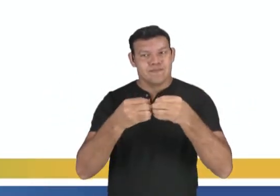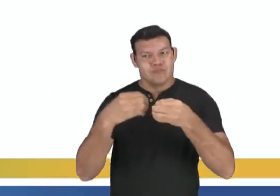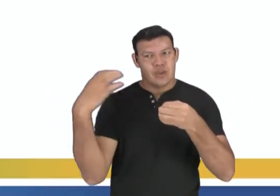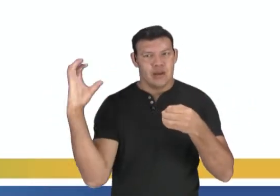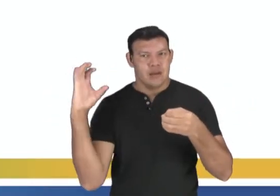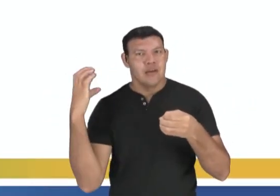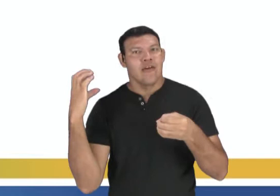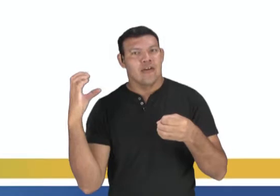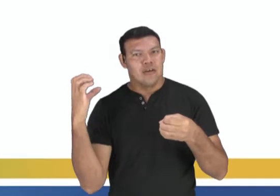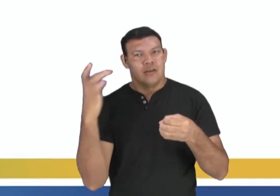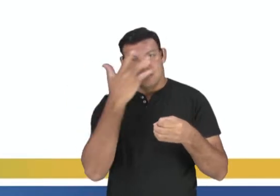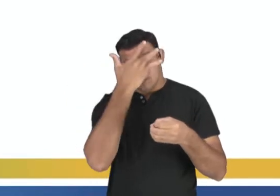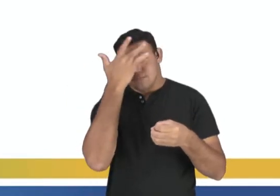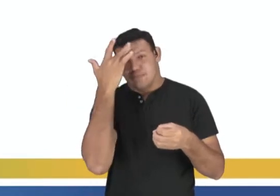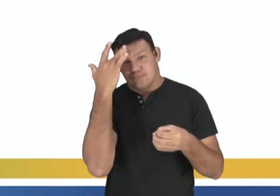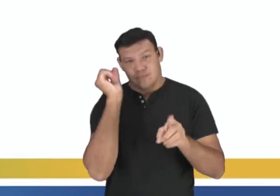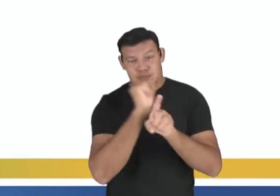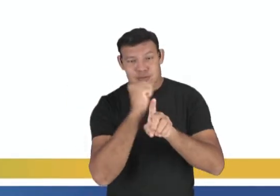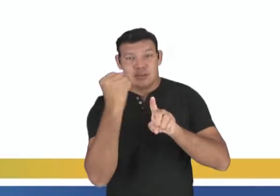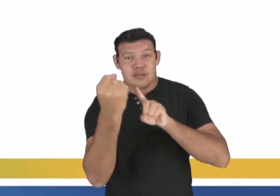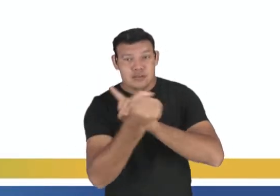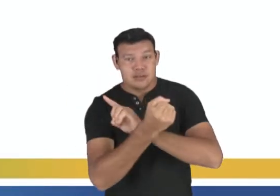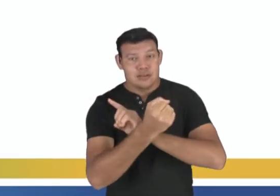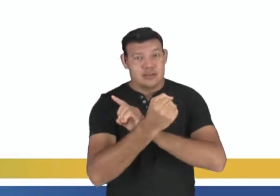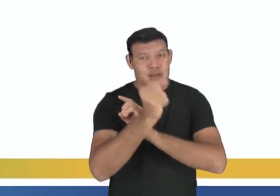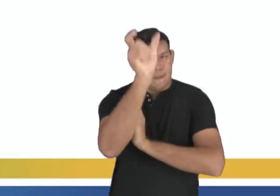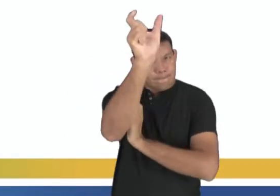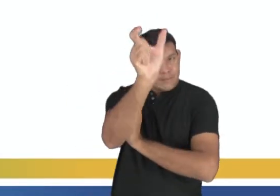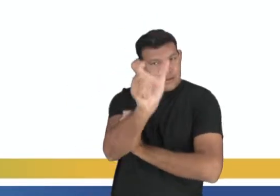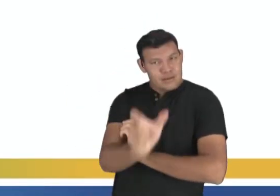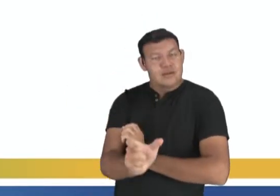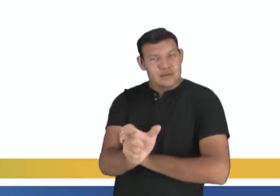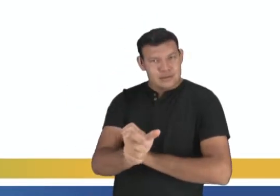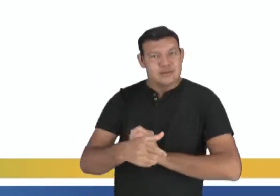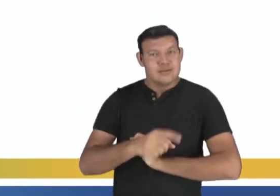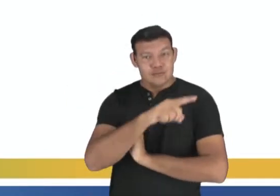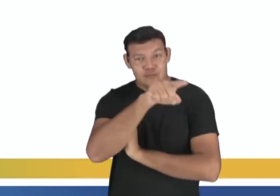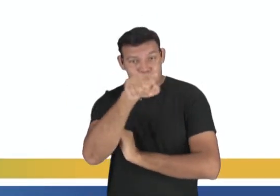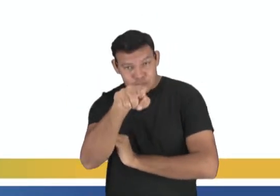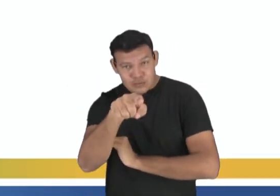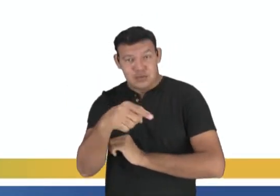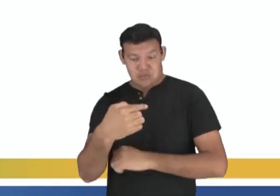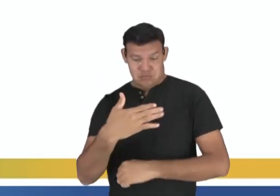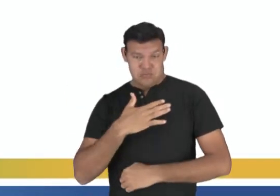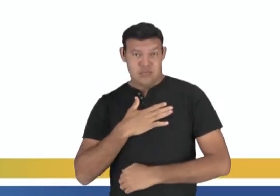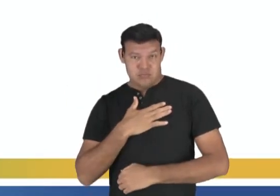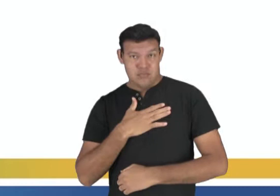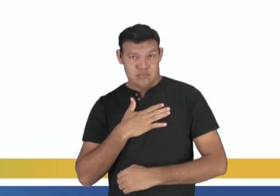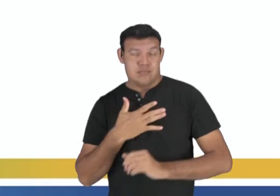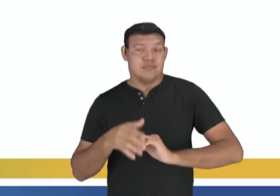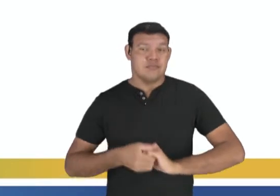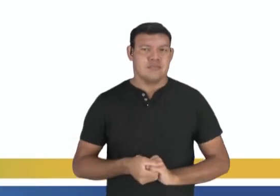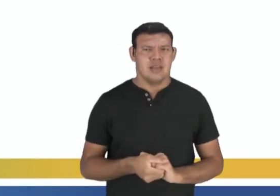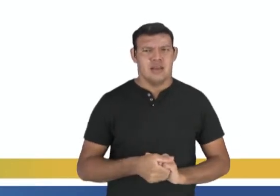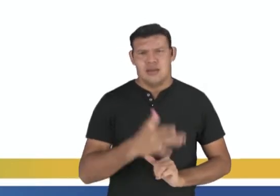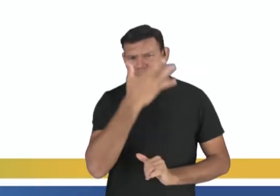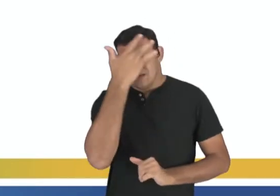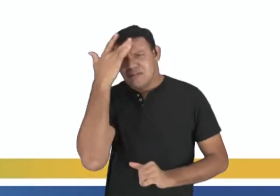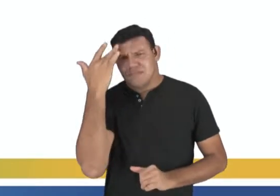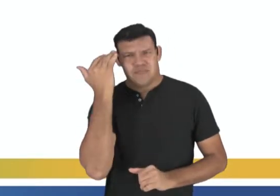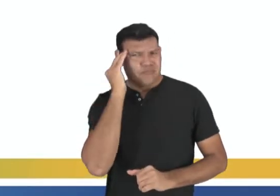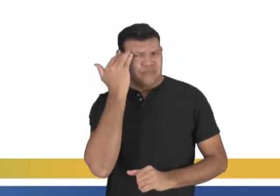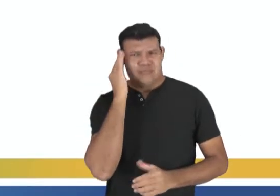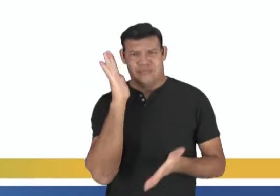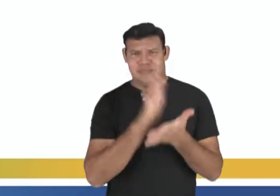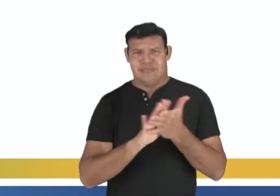ciência mais do leitor, da pessoa, você que está aí, de mim, de todas as pessoas que não entendem tanto